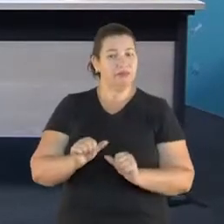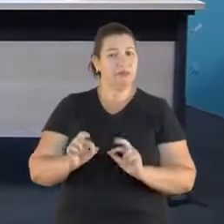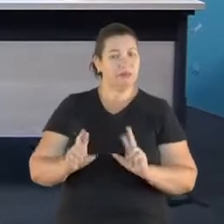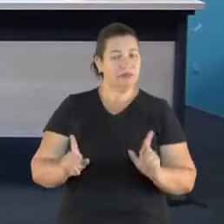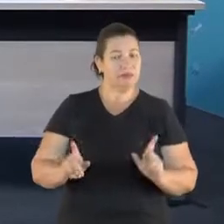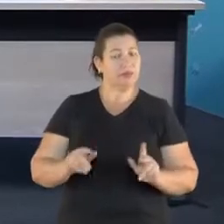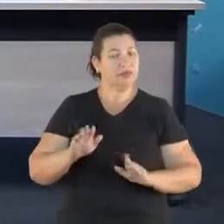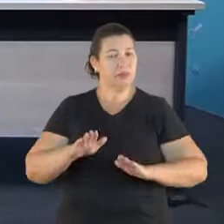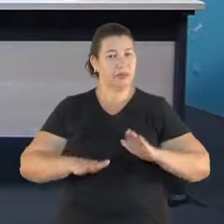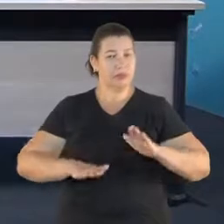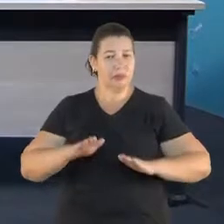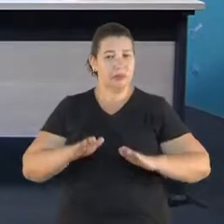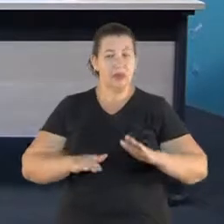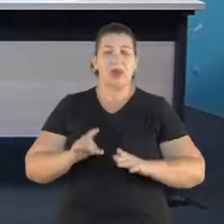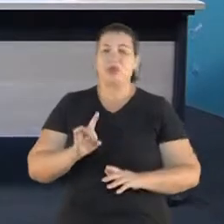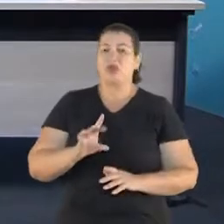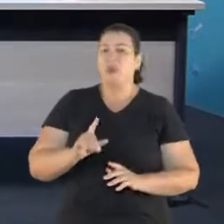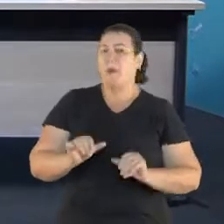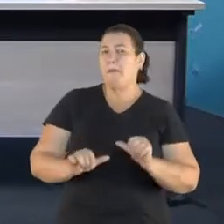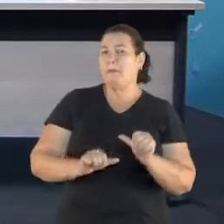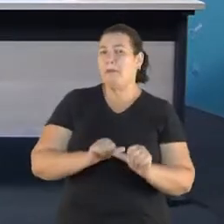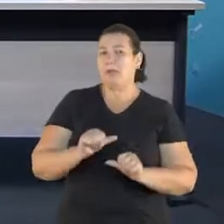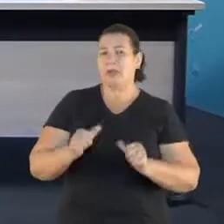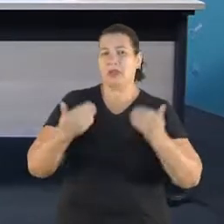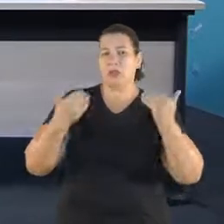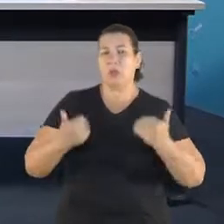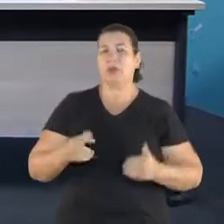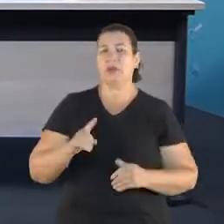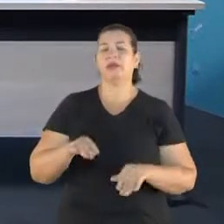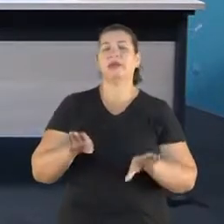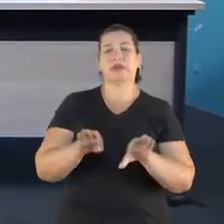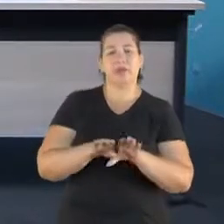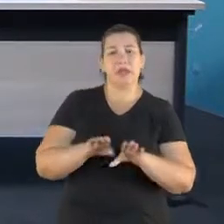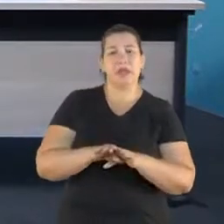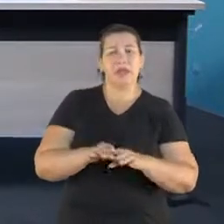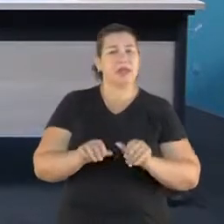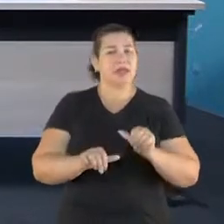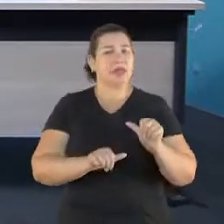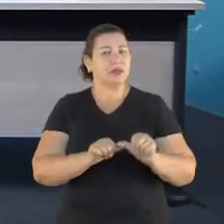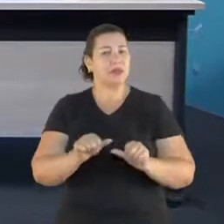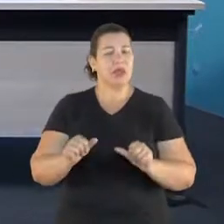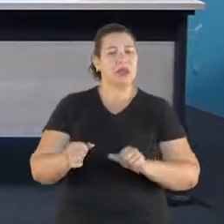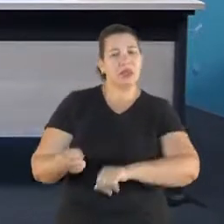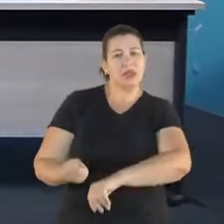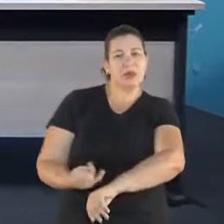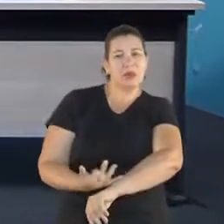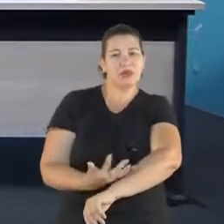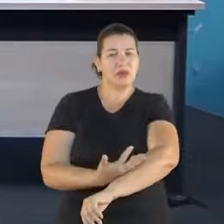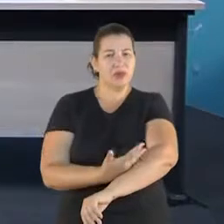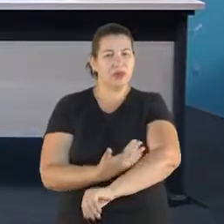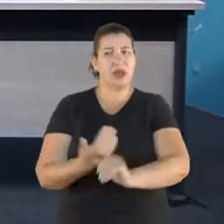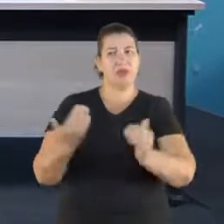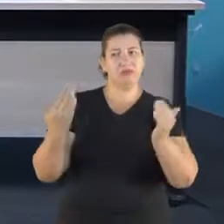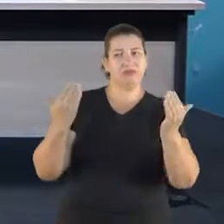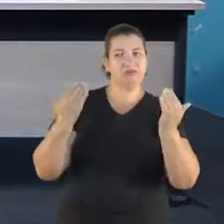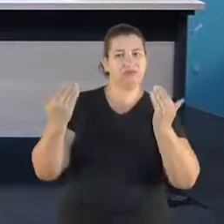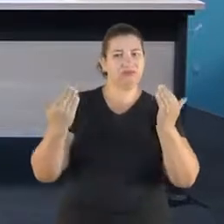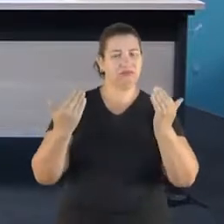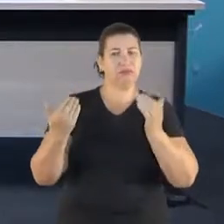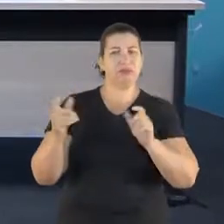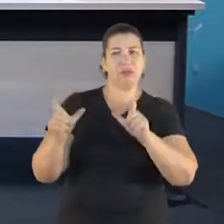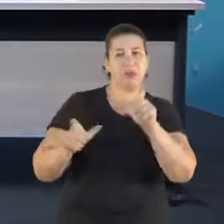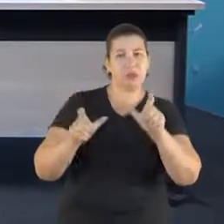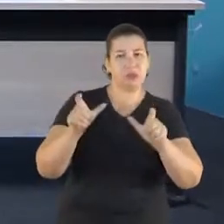relacionadas somente às mudanças corporais. Também envolve mudanças sociais e psicológicas que acontecem nessa fase. E isso vai